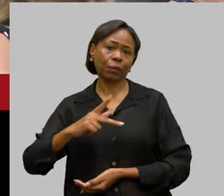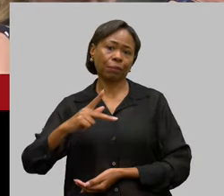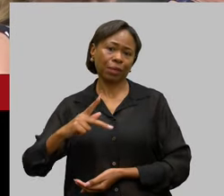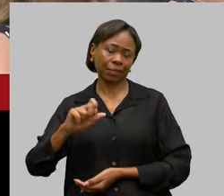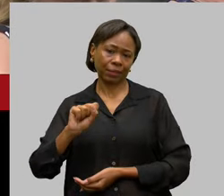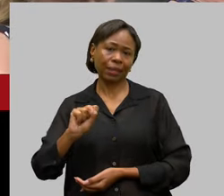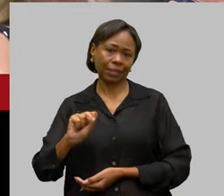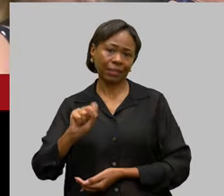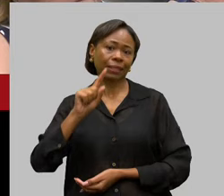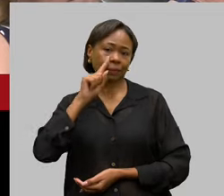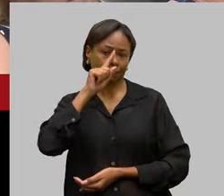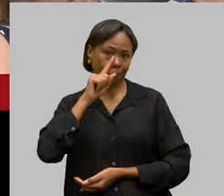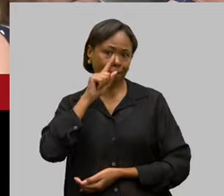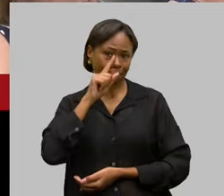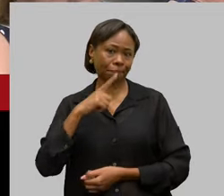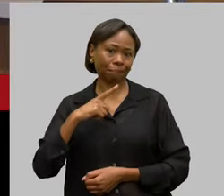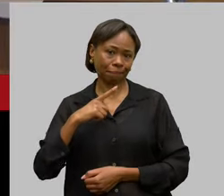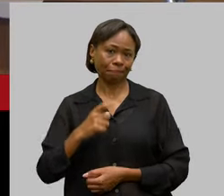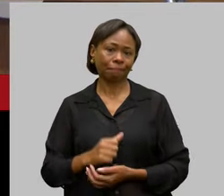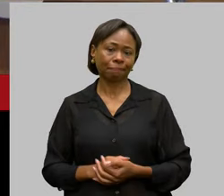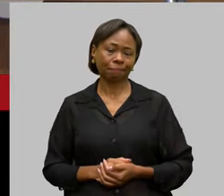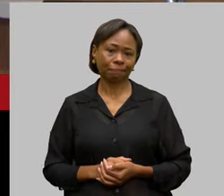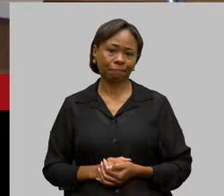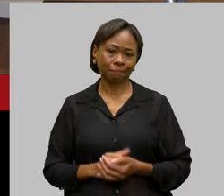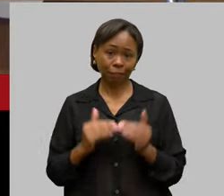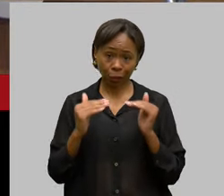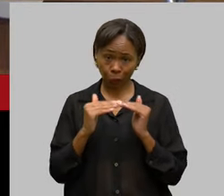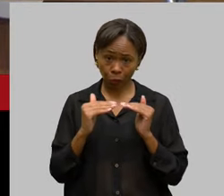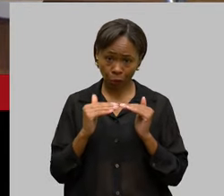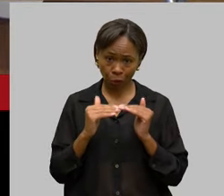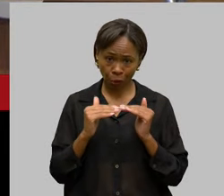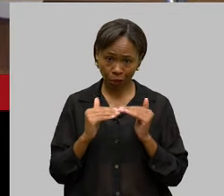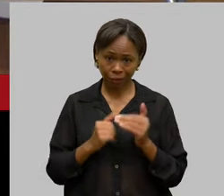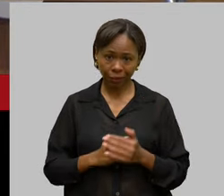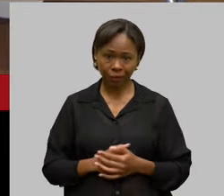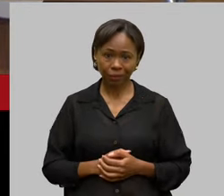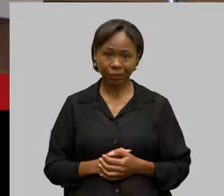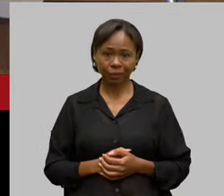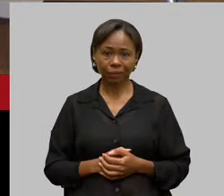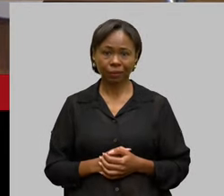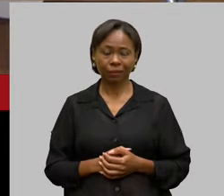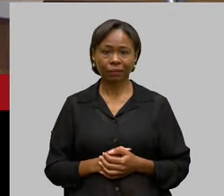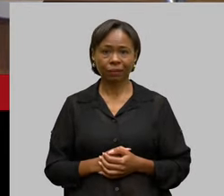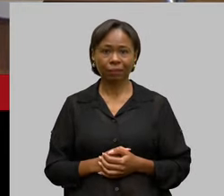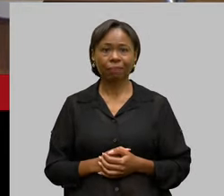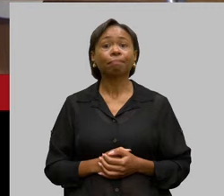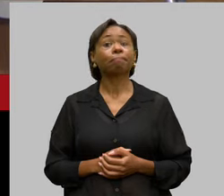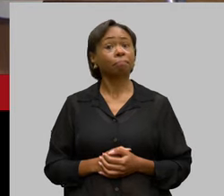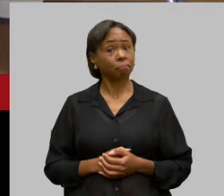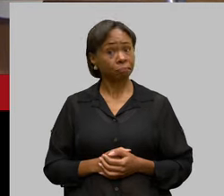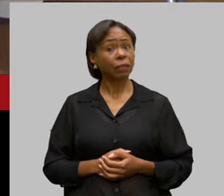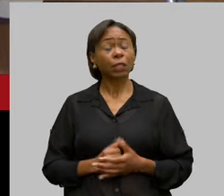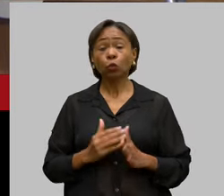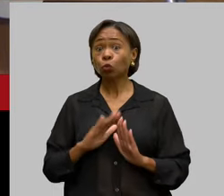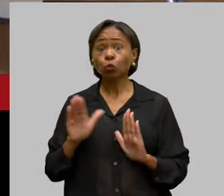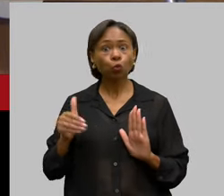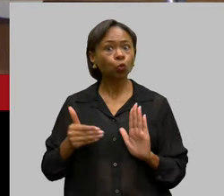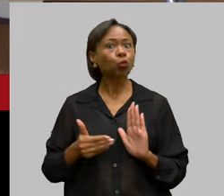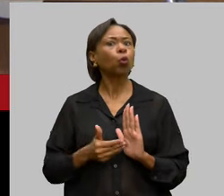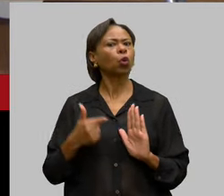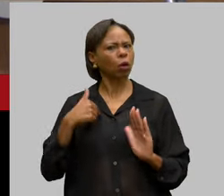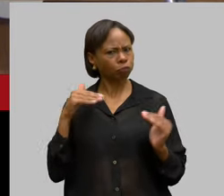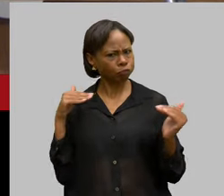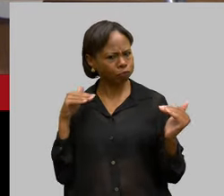que está em risco tá concorda com essa hipótese gênero número e grau né Conheço